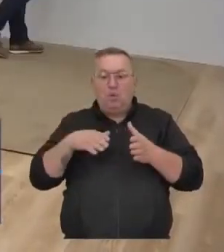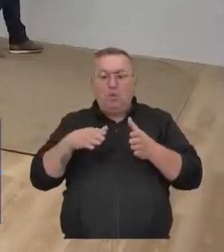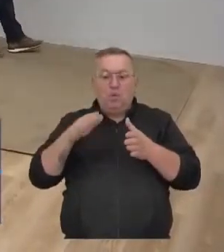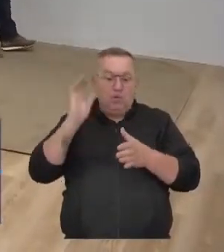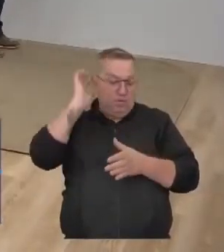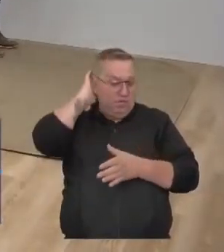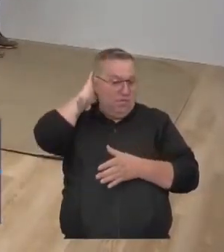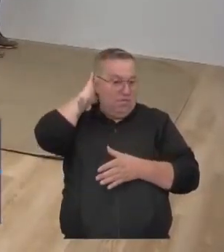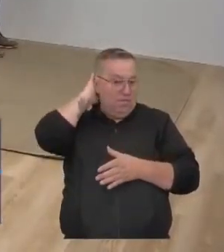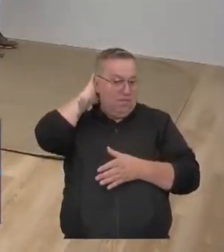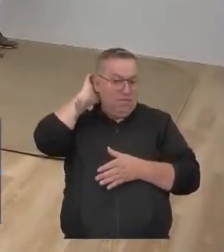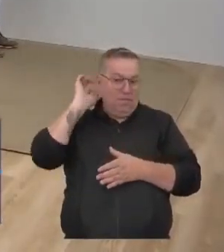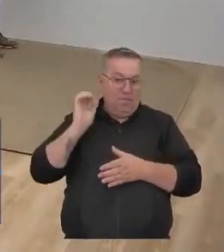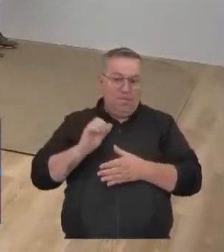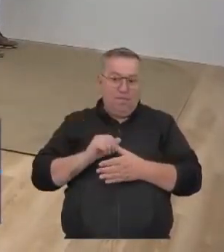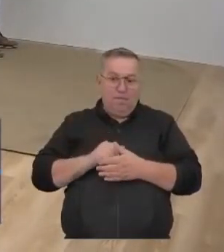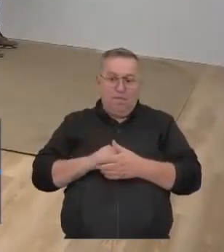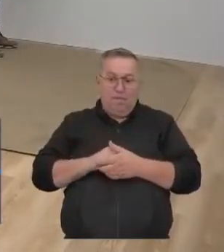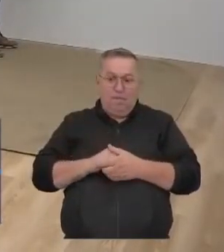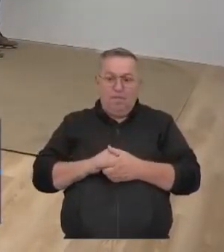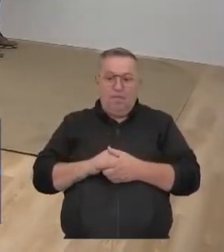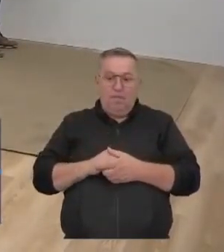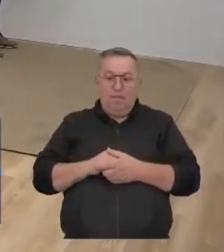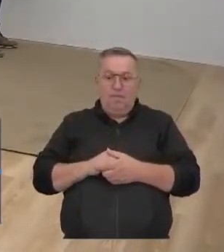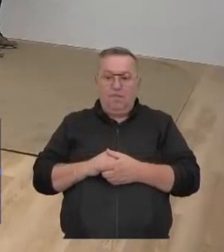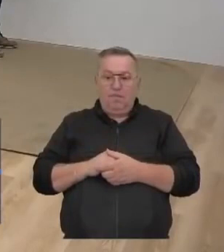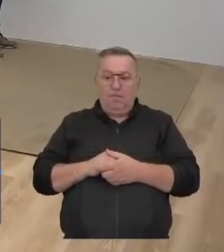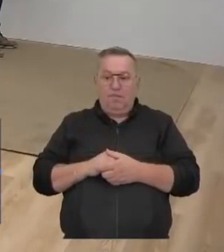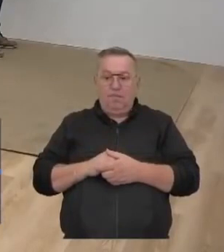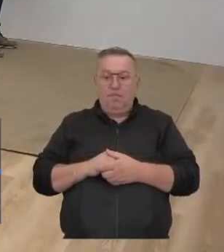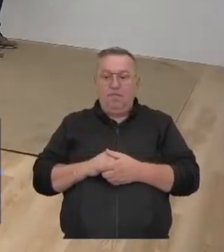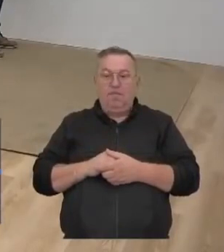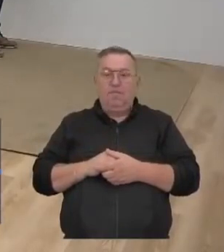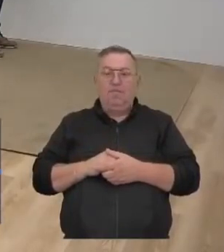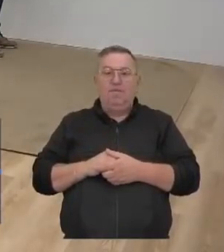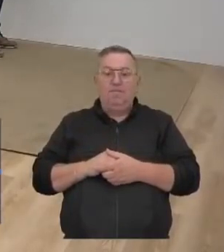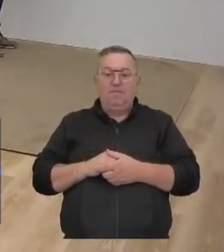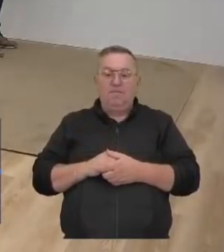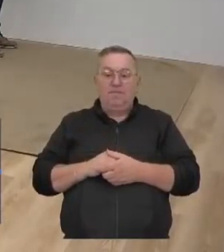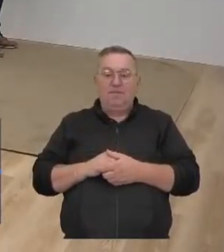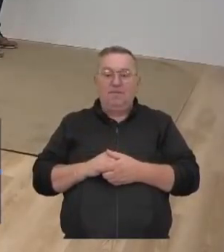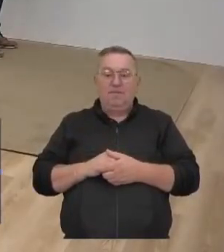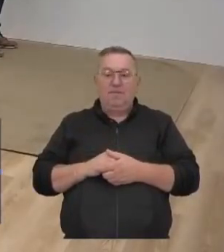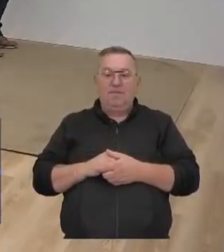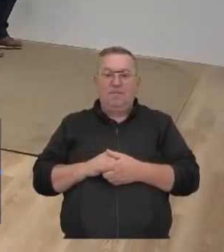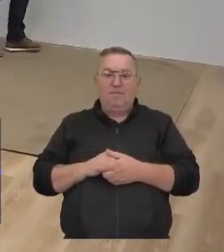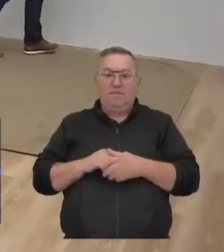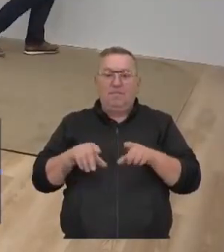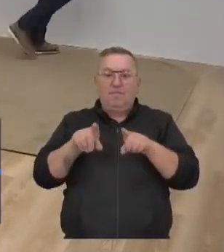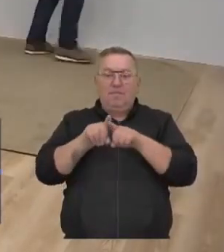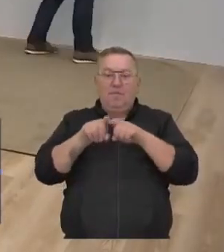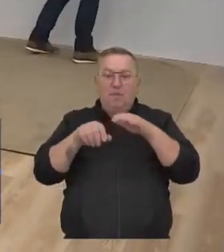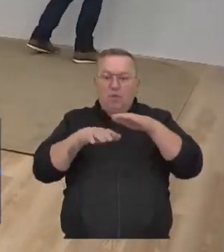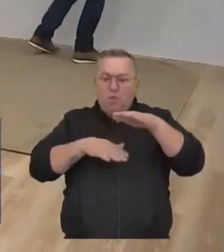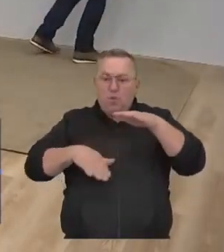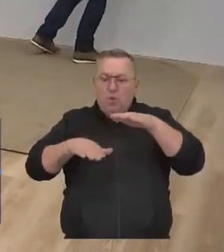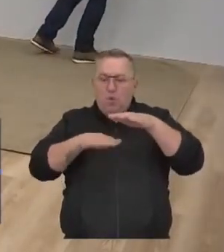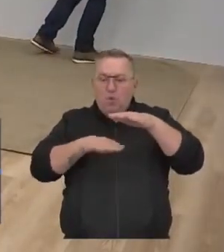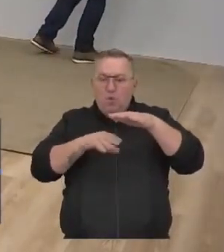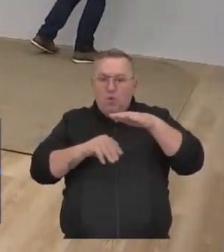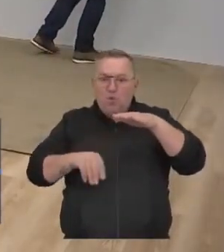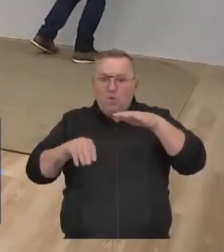colocar no Brasil. No Brasil, eu vou colocar mais ou menos por aqui, então o Rio Amazonas mais ou menos por aqui, né? O subsolo, tudo que tem